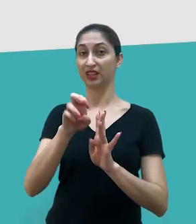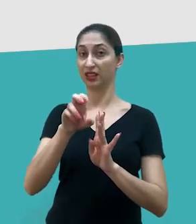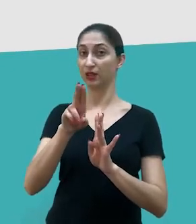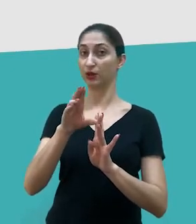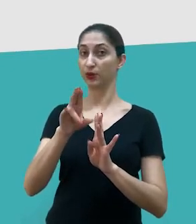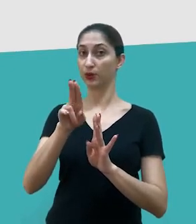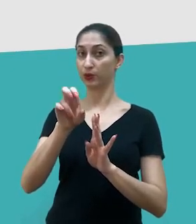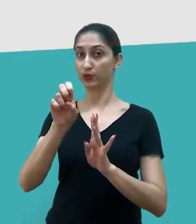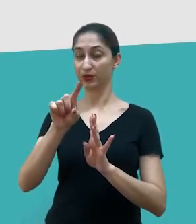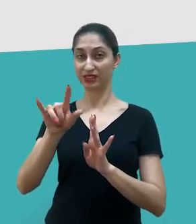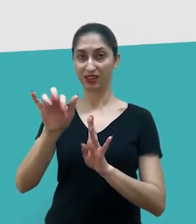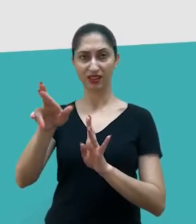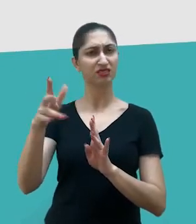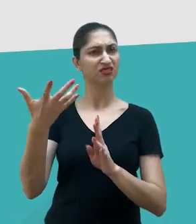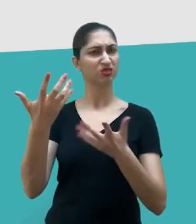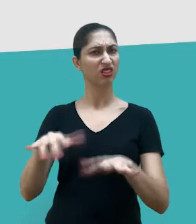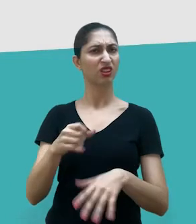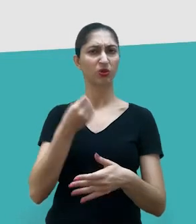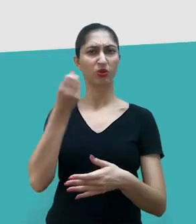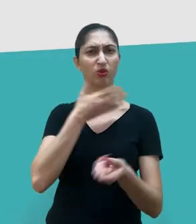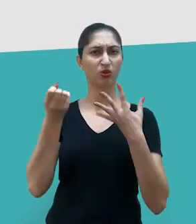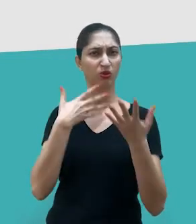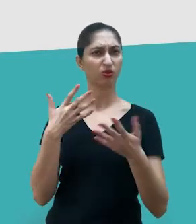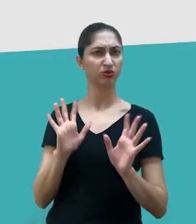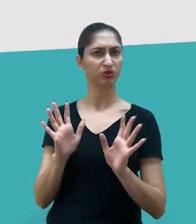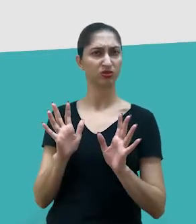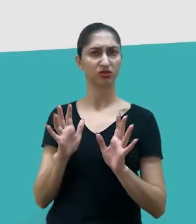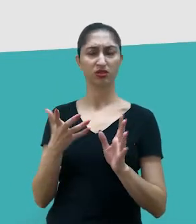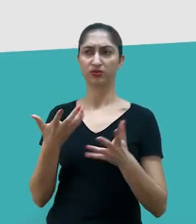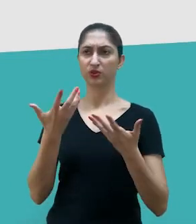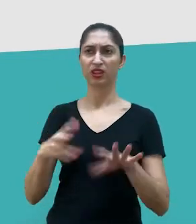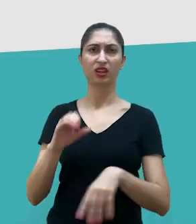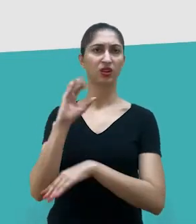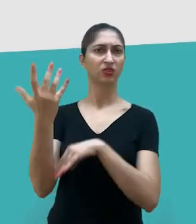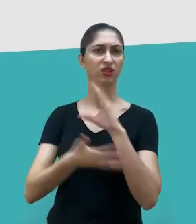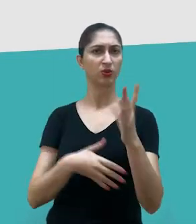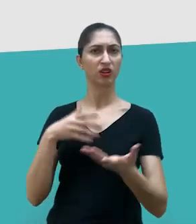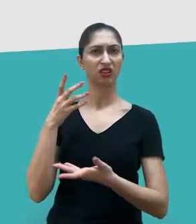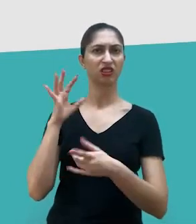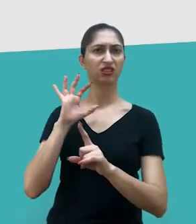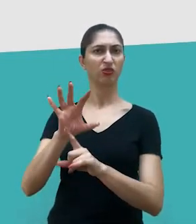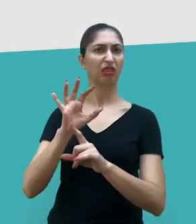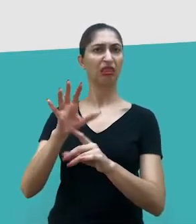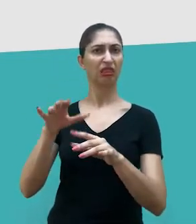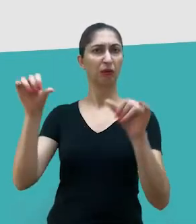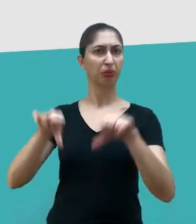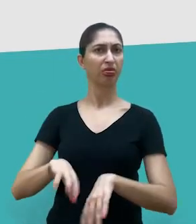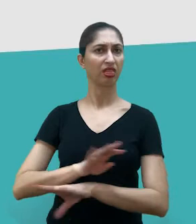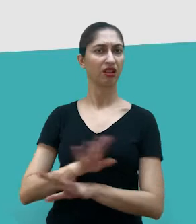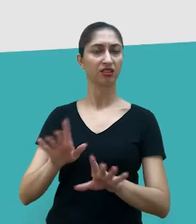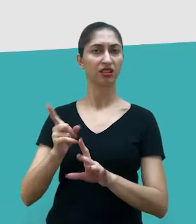recusar. Não quero mais novo, não quero produtos que agridam a natureza, não quero produtos que agridam